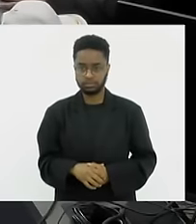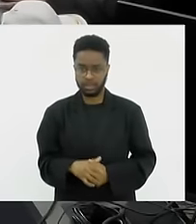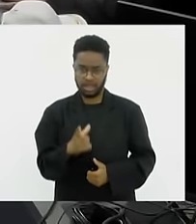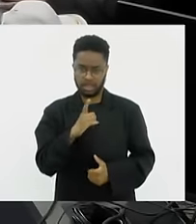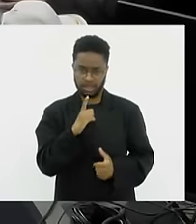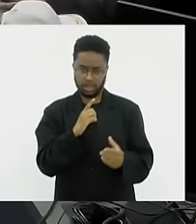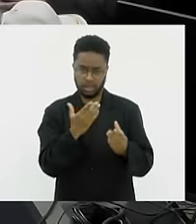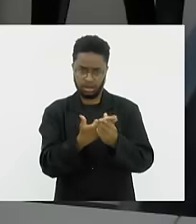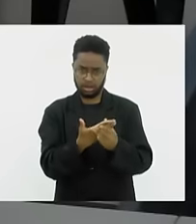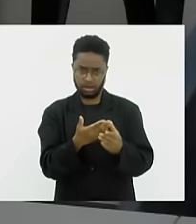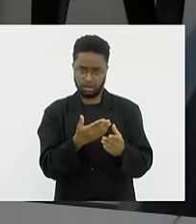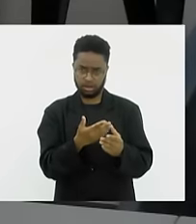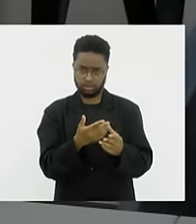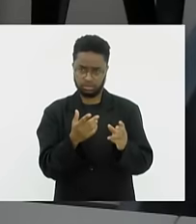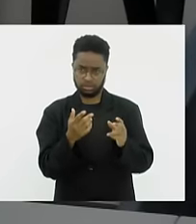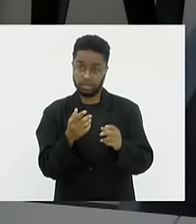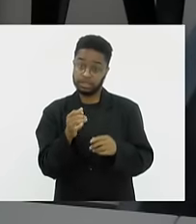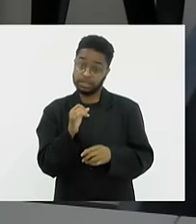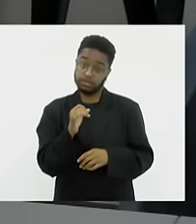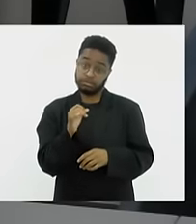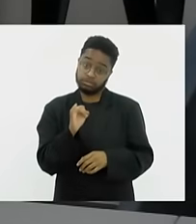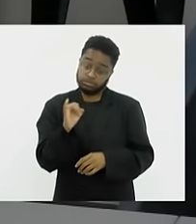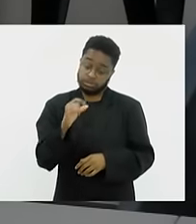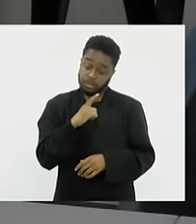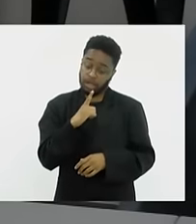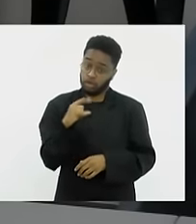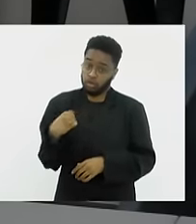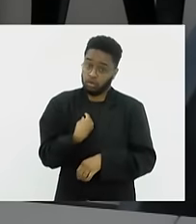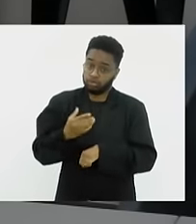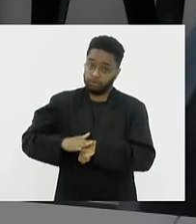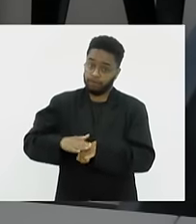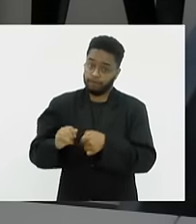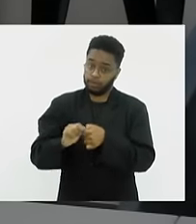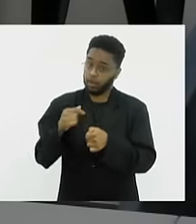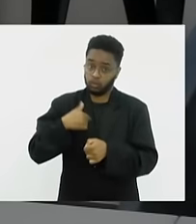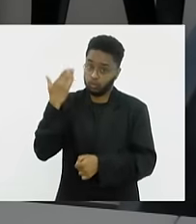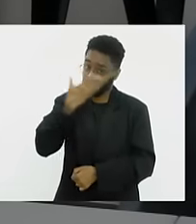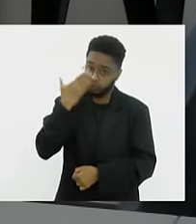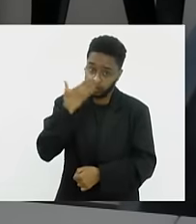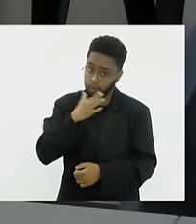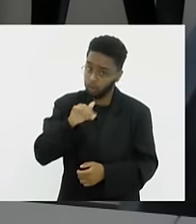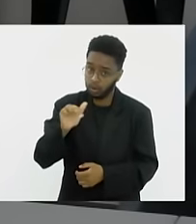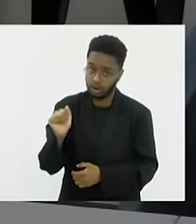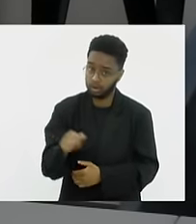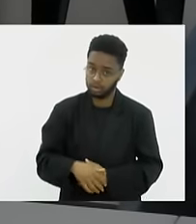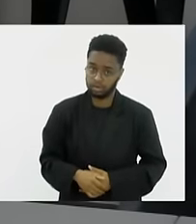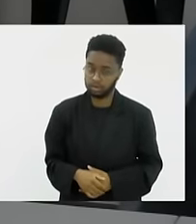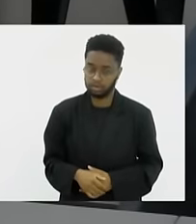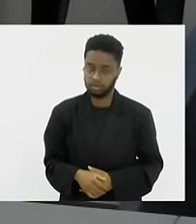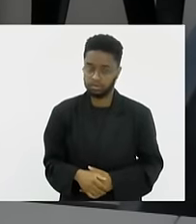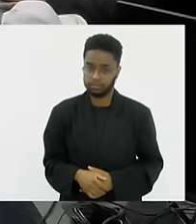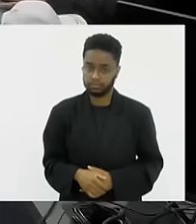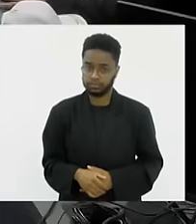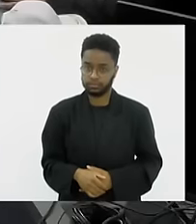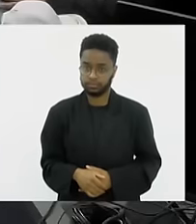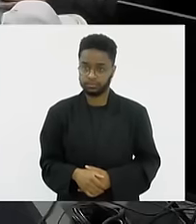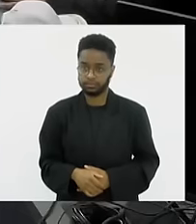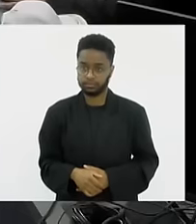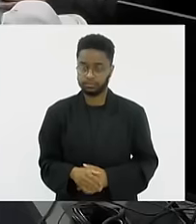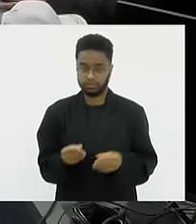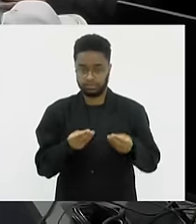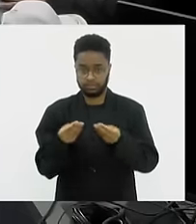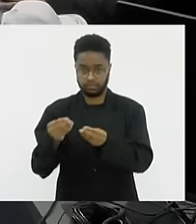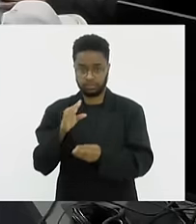Sim, deve ter. Quando nós fizemos a... Eu nunca vi. Por favor, então, que remeta essa CPI a lista